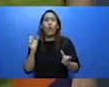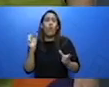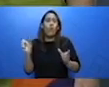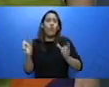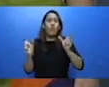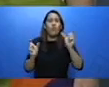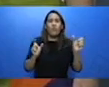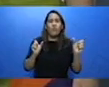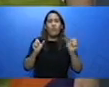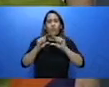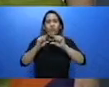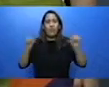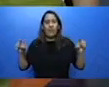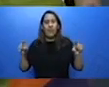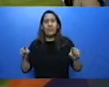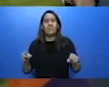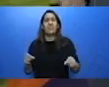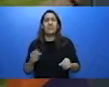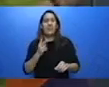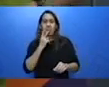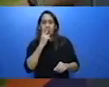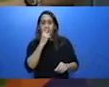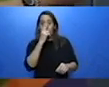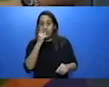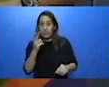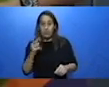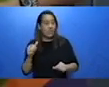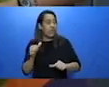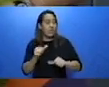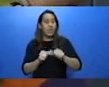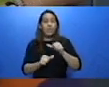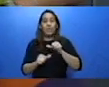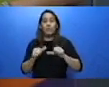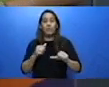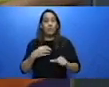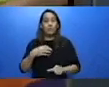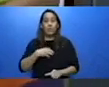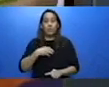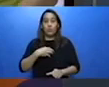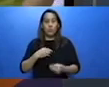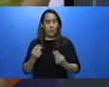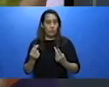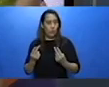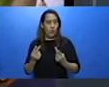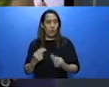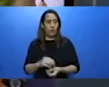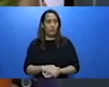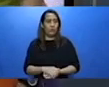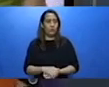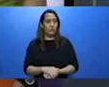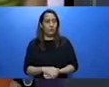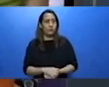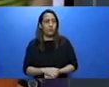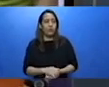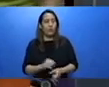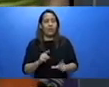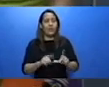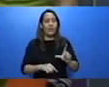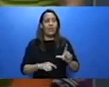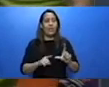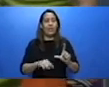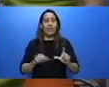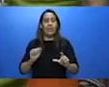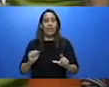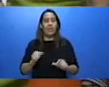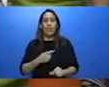sinônimos, outras palavras, mas que o sentido seja o mesmo. Vamos lá na A. Nossas